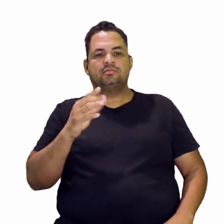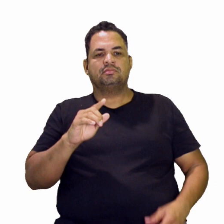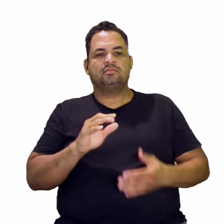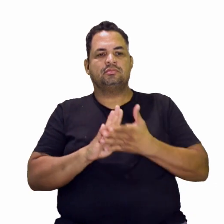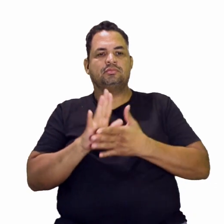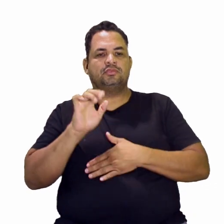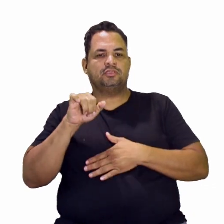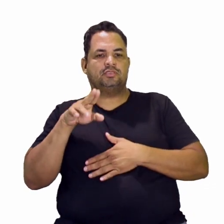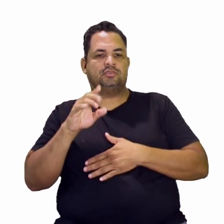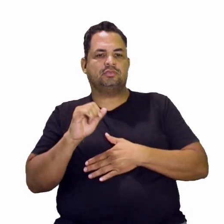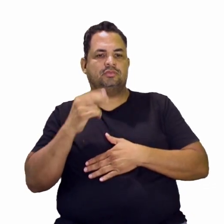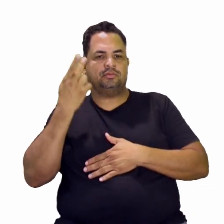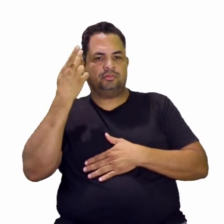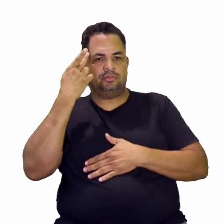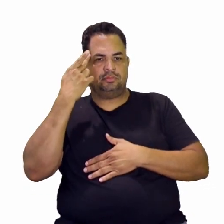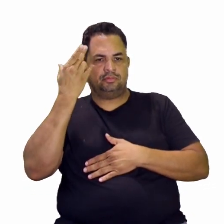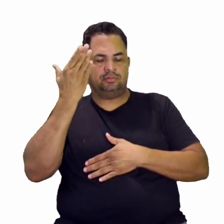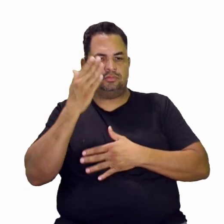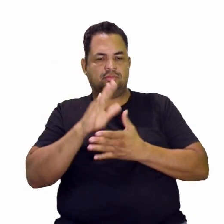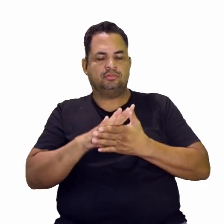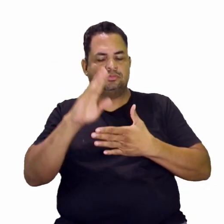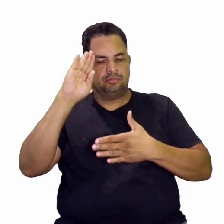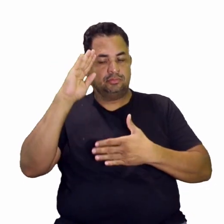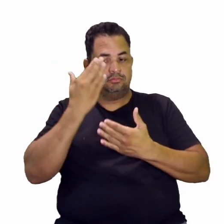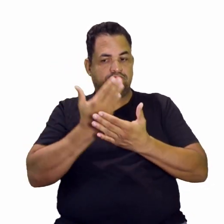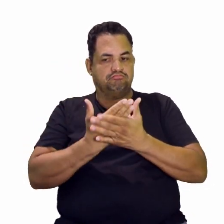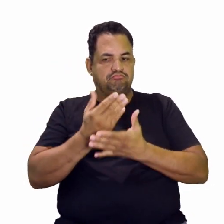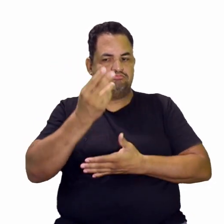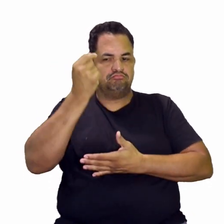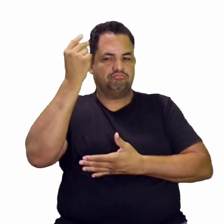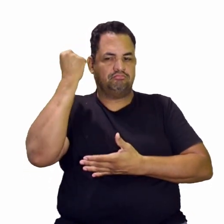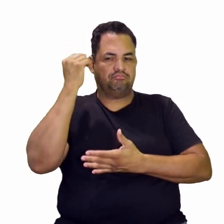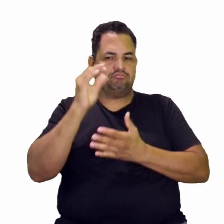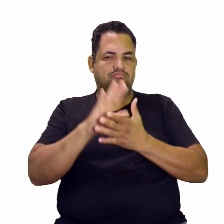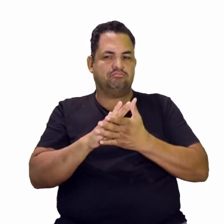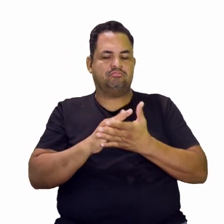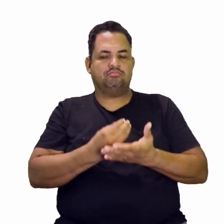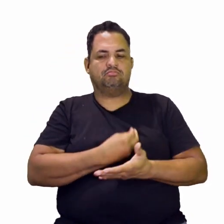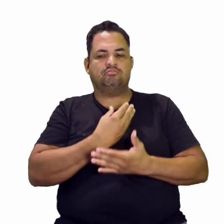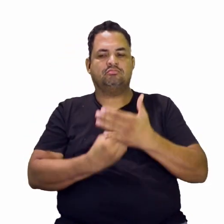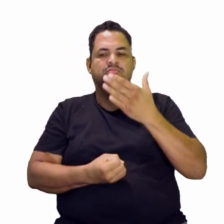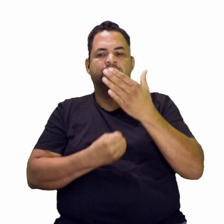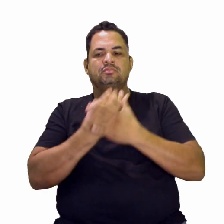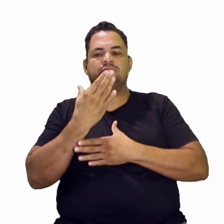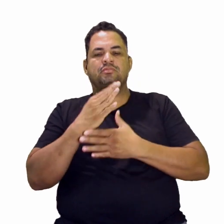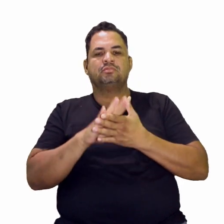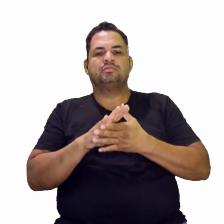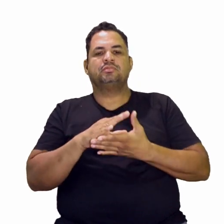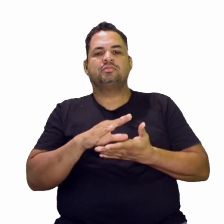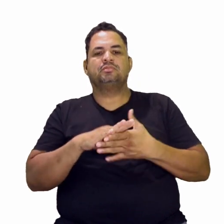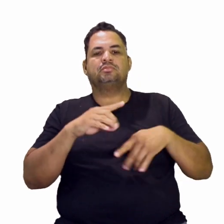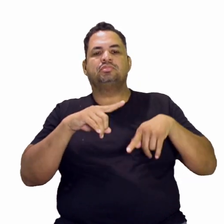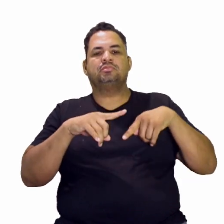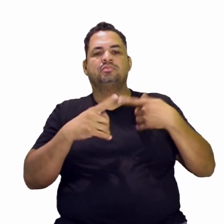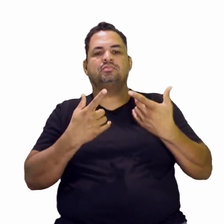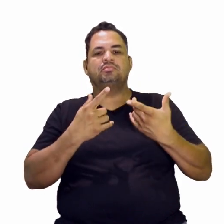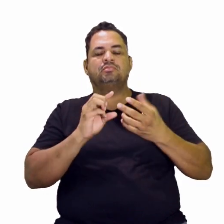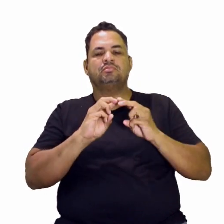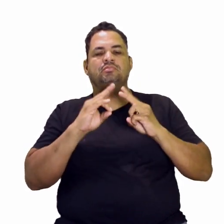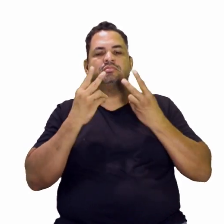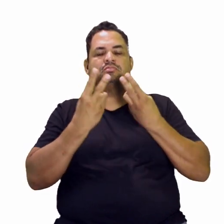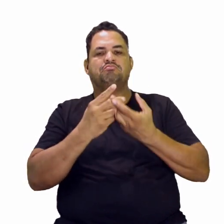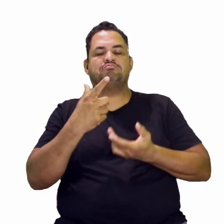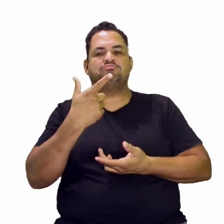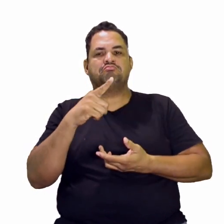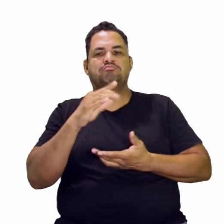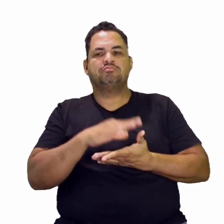geração espontânea, ou seja, acreditava-se que a vida surgia de matéria inanimada, ou seja, de algo sem